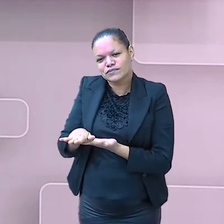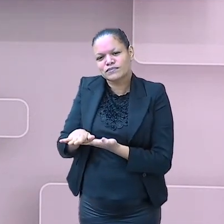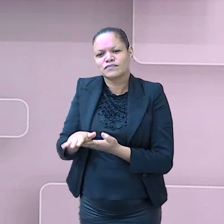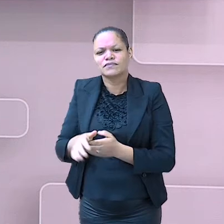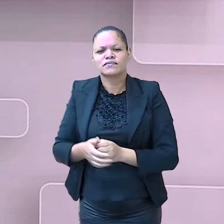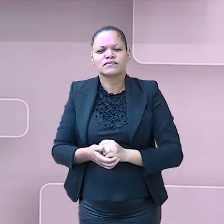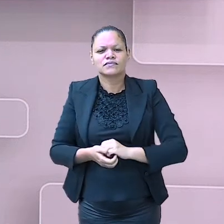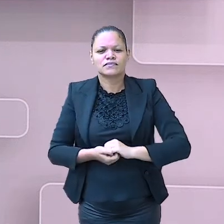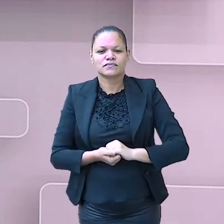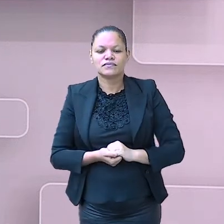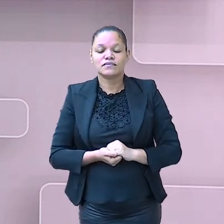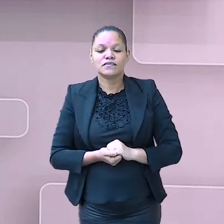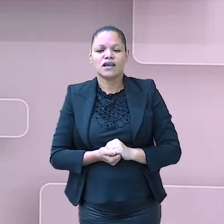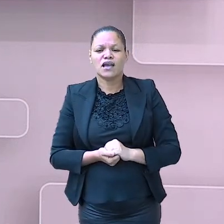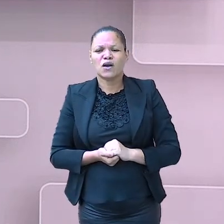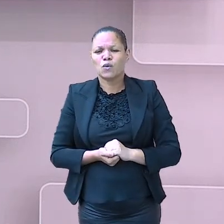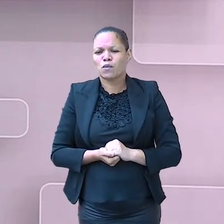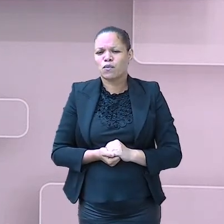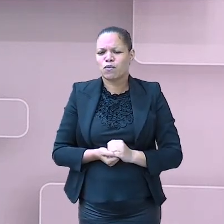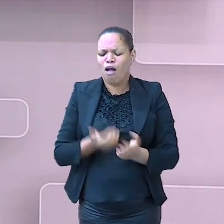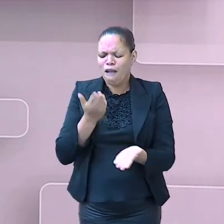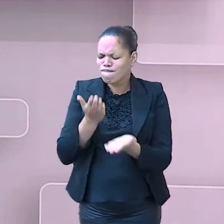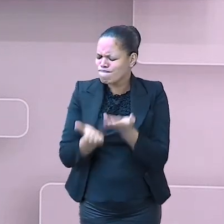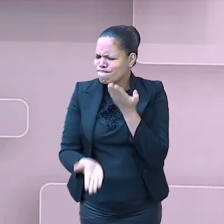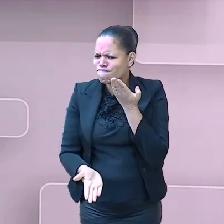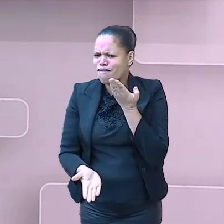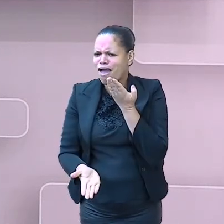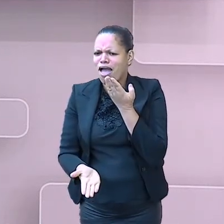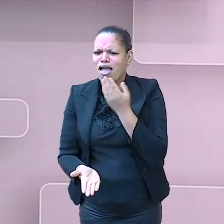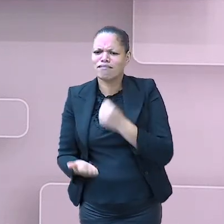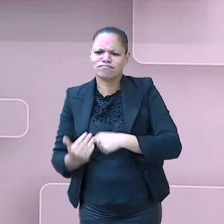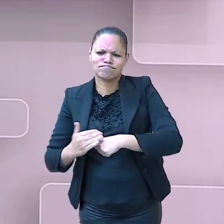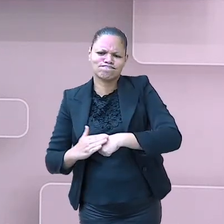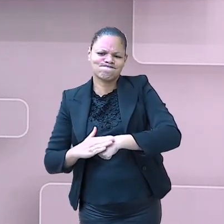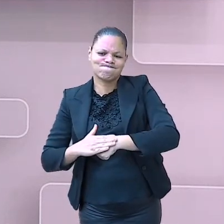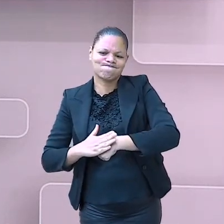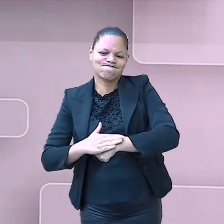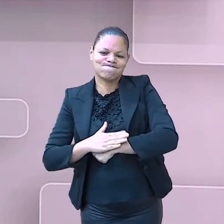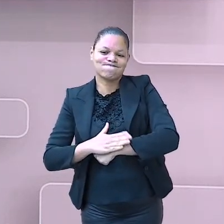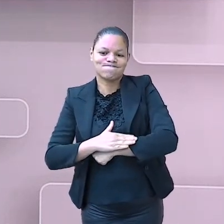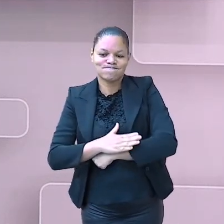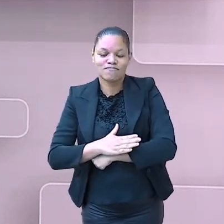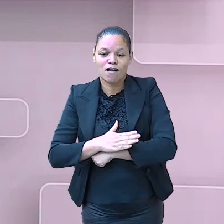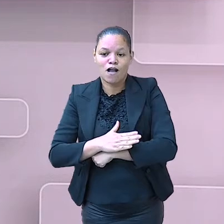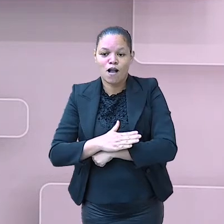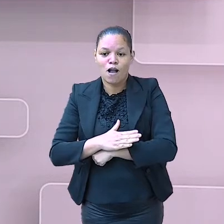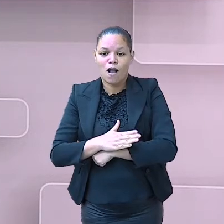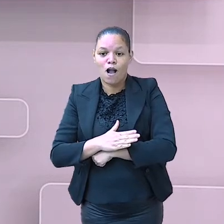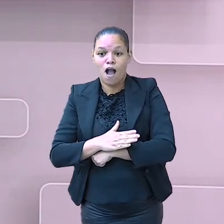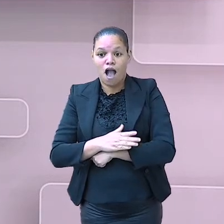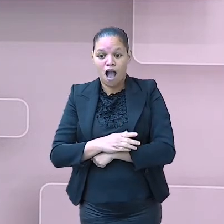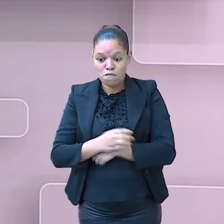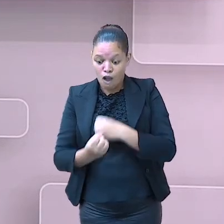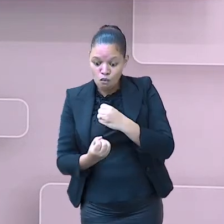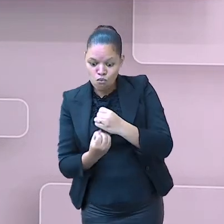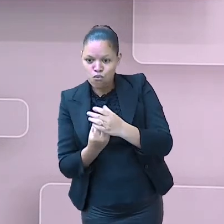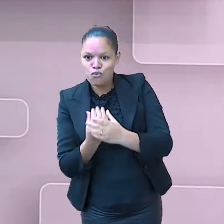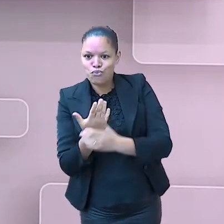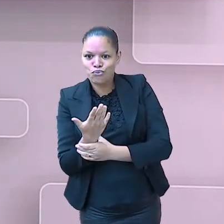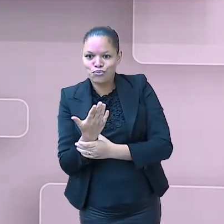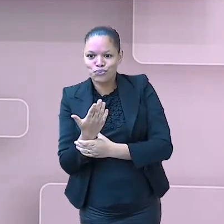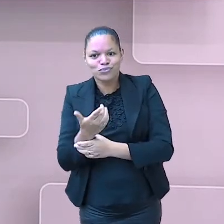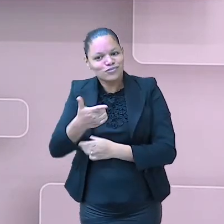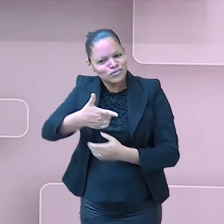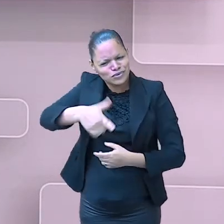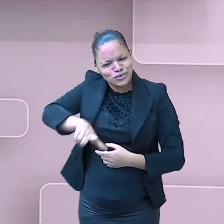peixe perder essa escama por algum motivo, ela é renovável. Ela se forma novamente. Assim como as